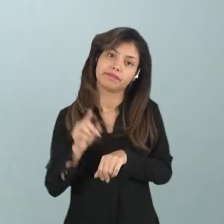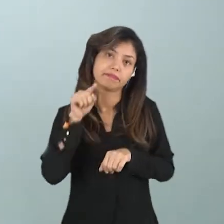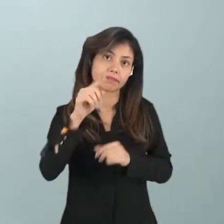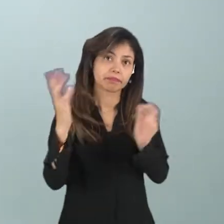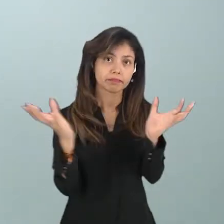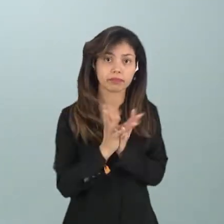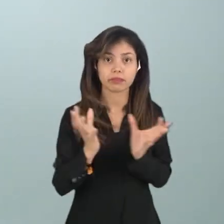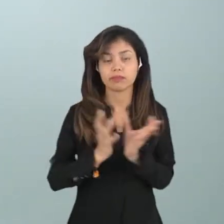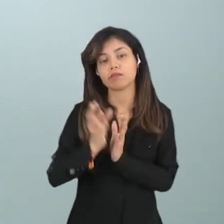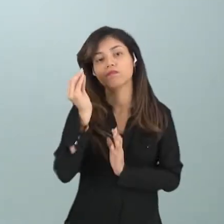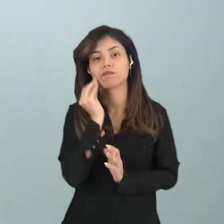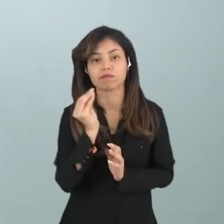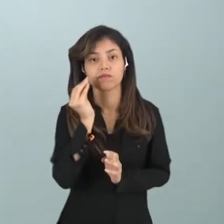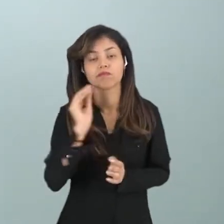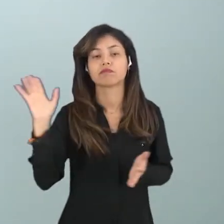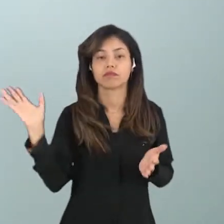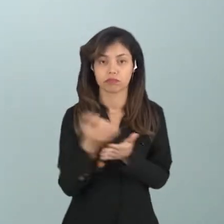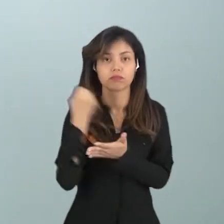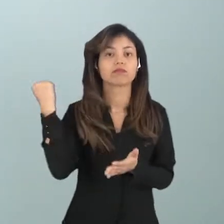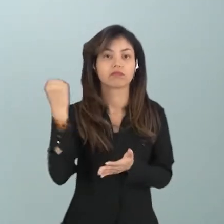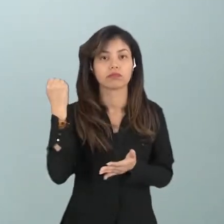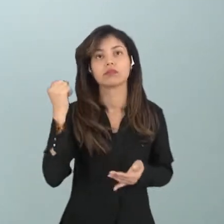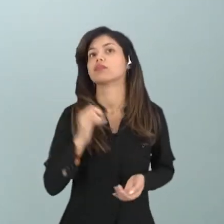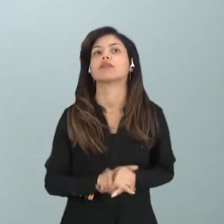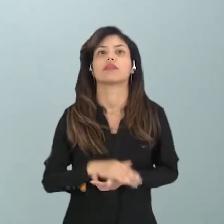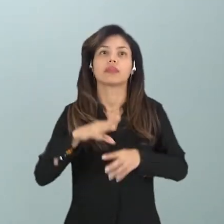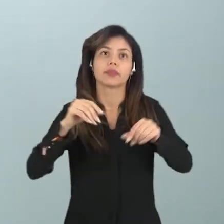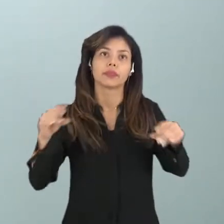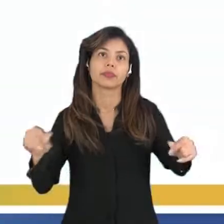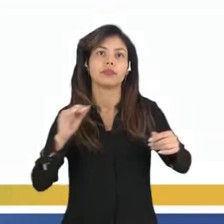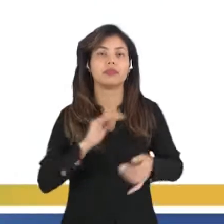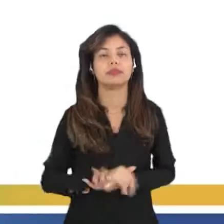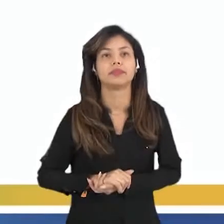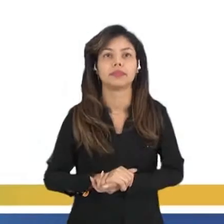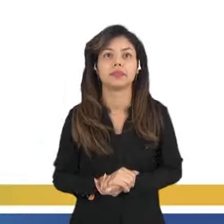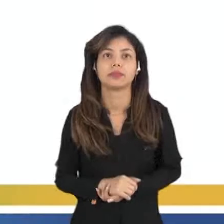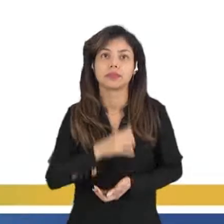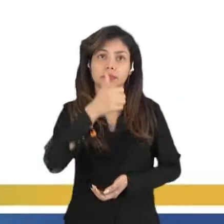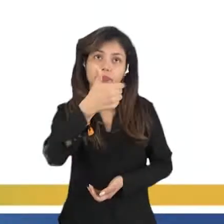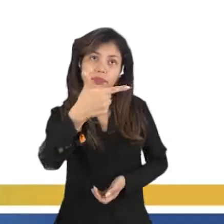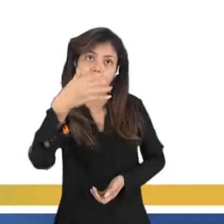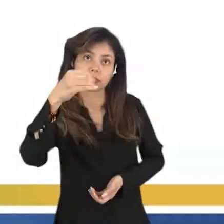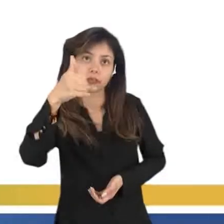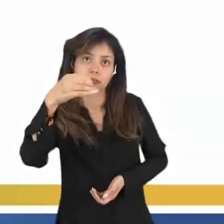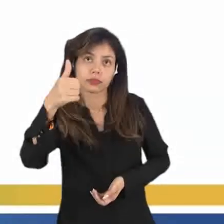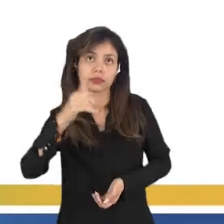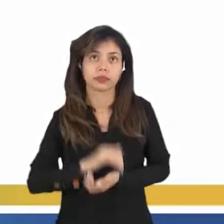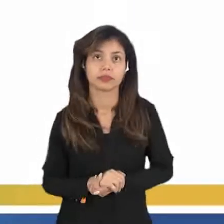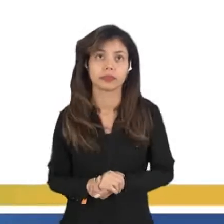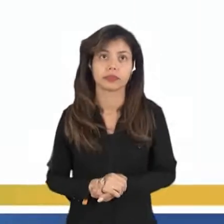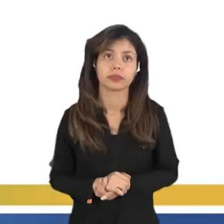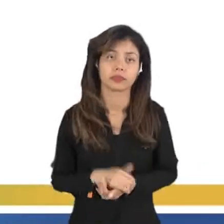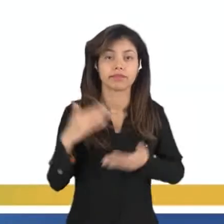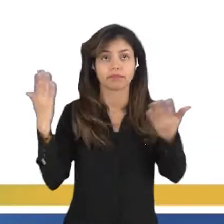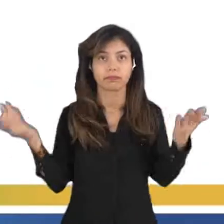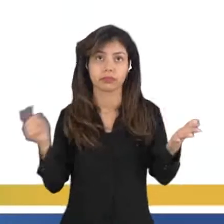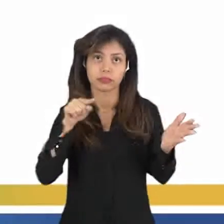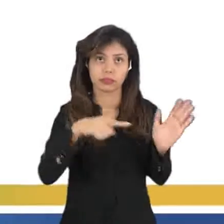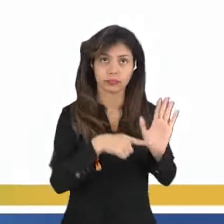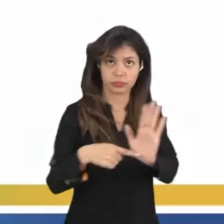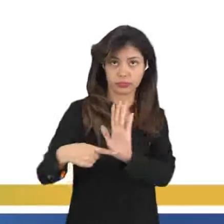grupo para tentar a independência desse território. Em 2011, no entanto, aconteceu